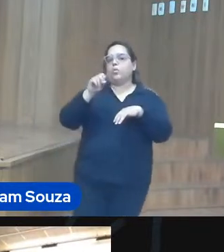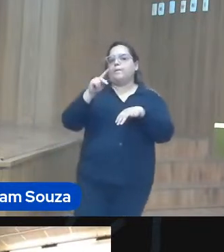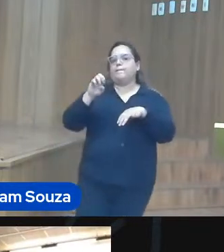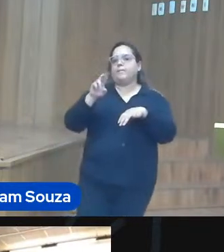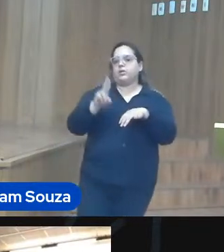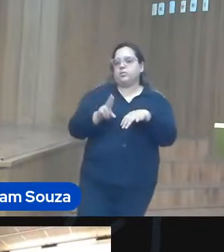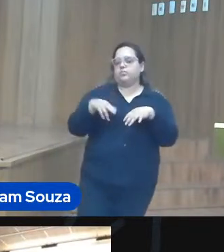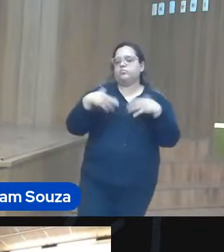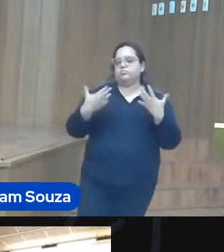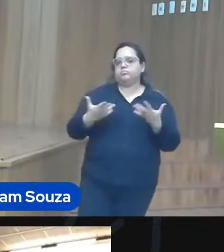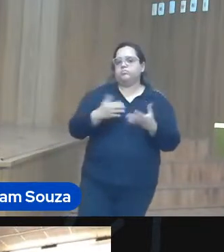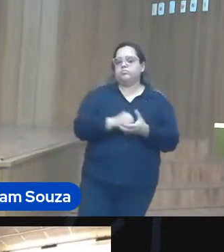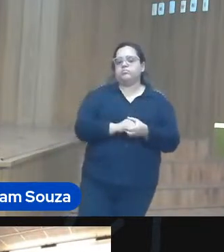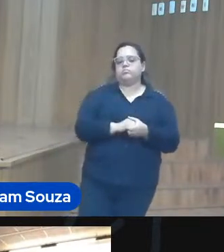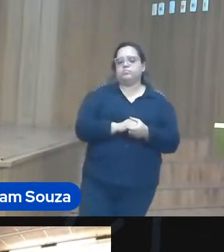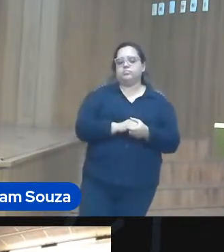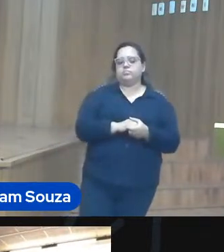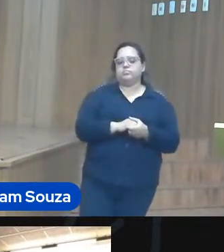que